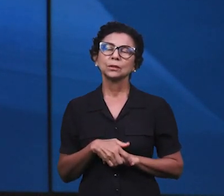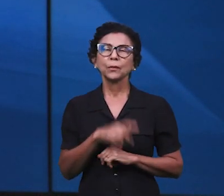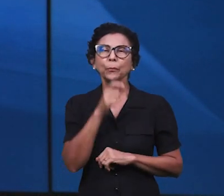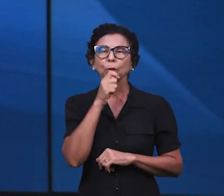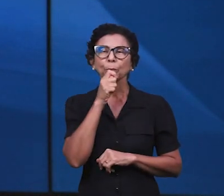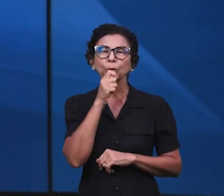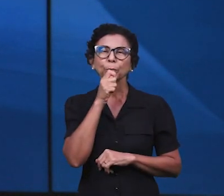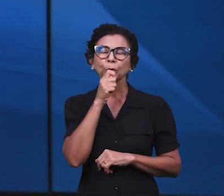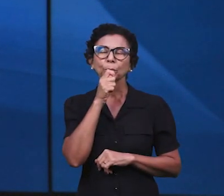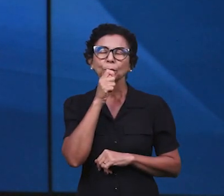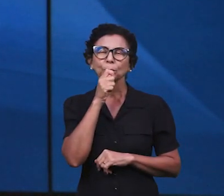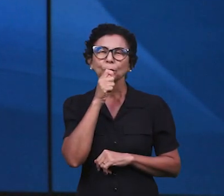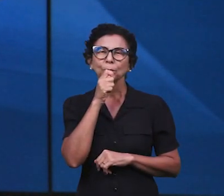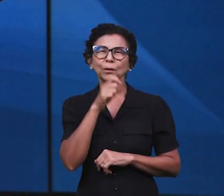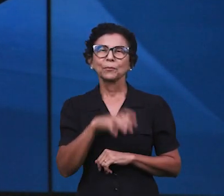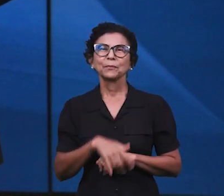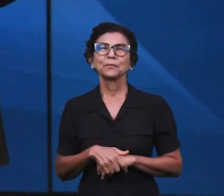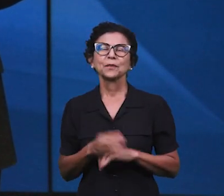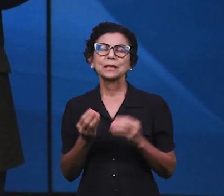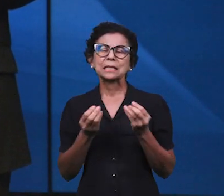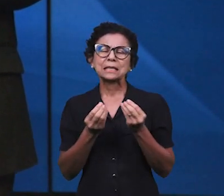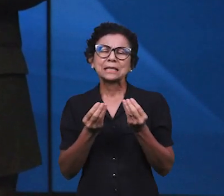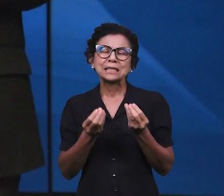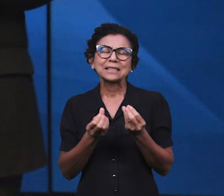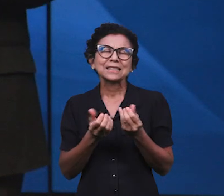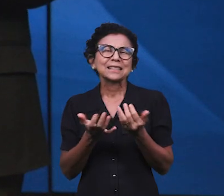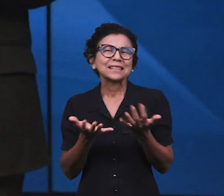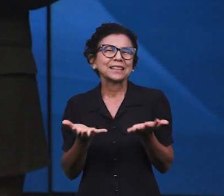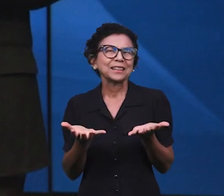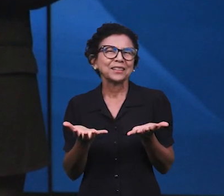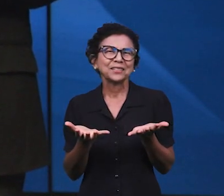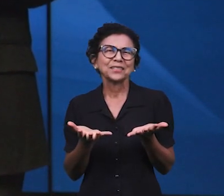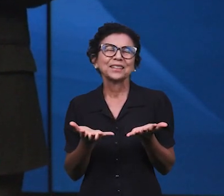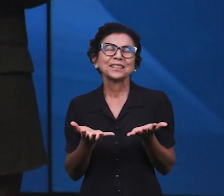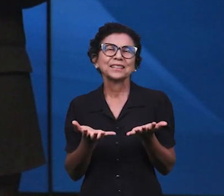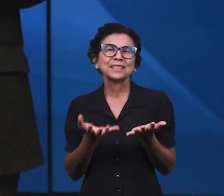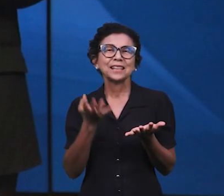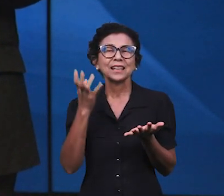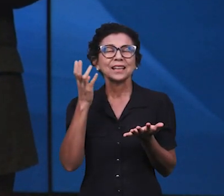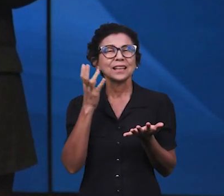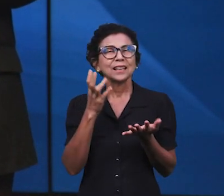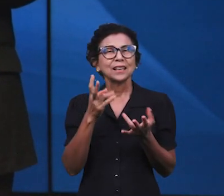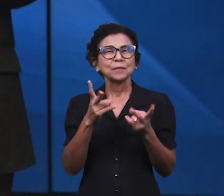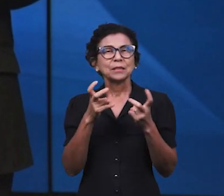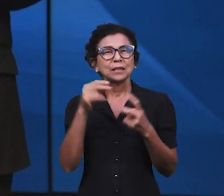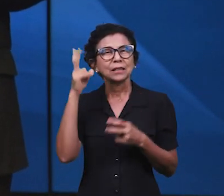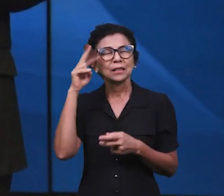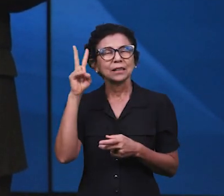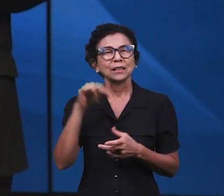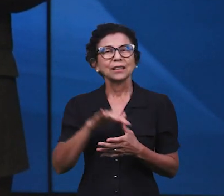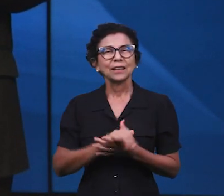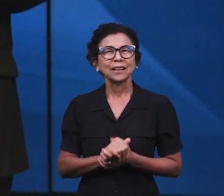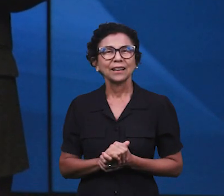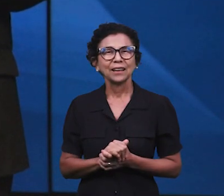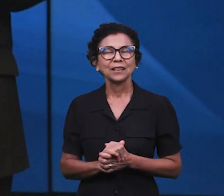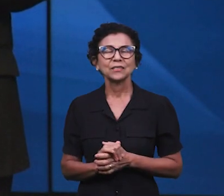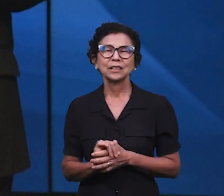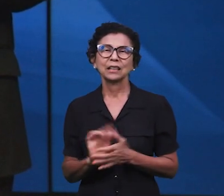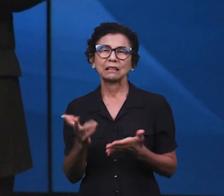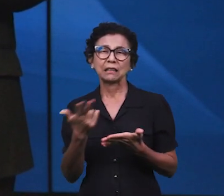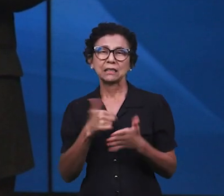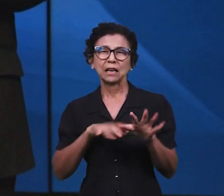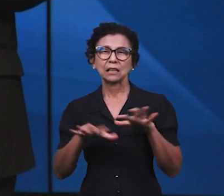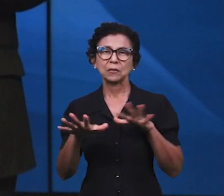bebezinhos, chupeta na boca ainda, mas sensíveis àquilo que é contado na historinha. Em vez de estar assistindo desenho animado, está